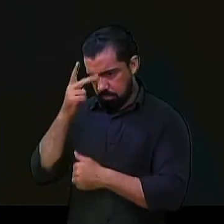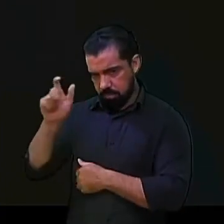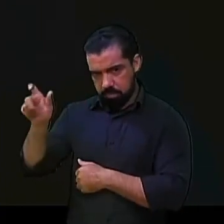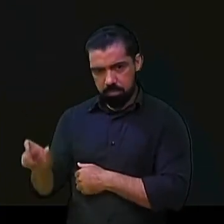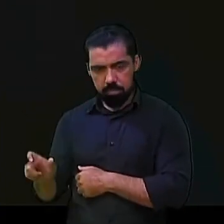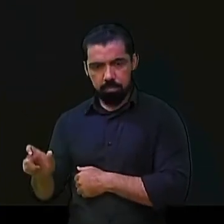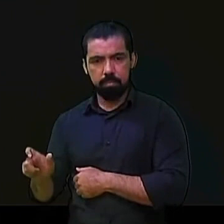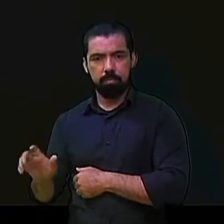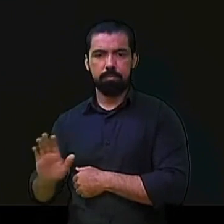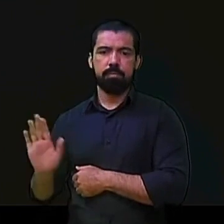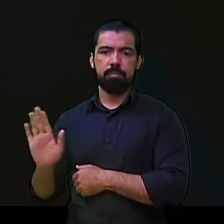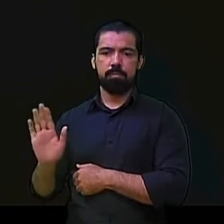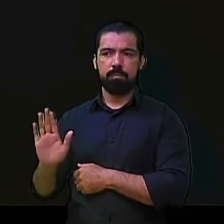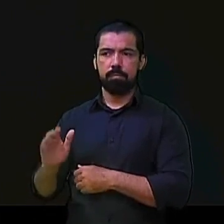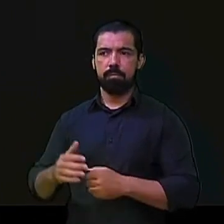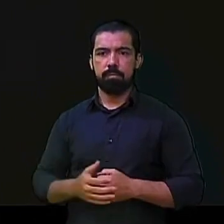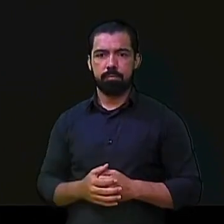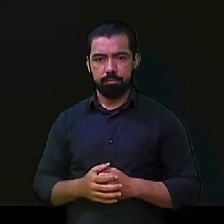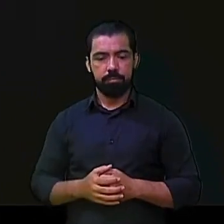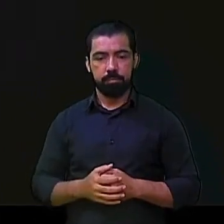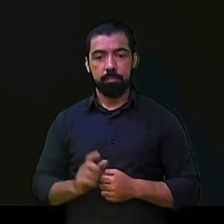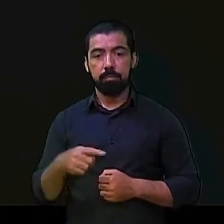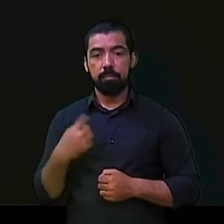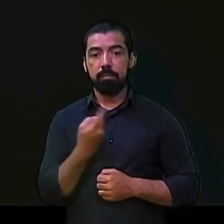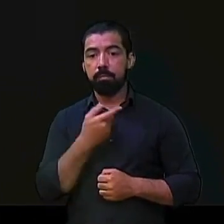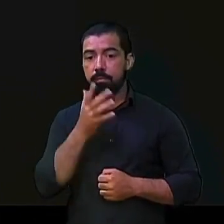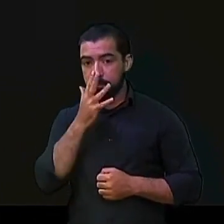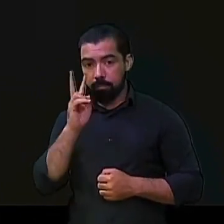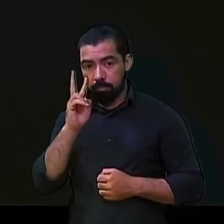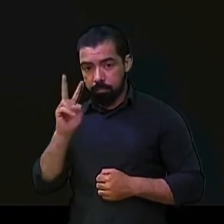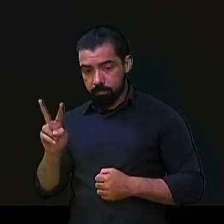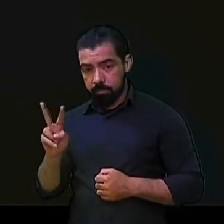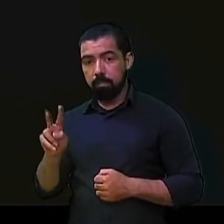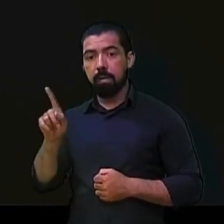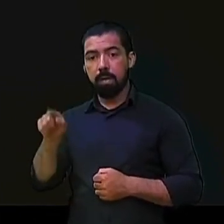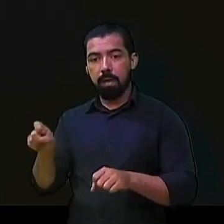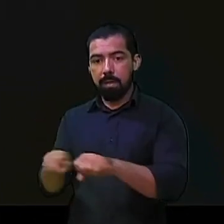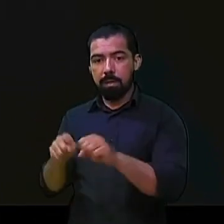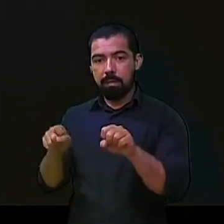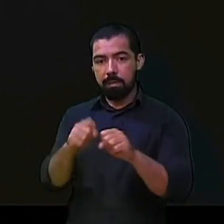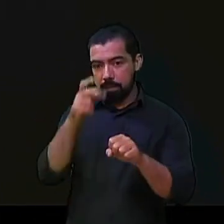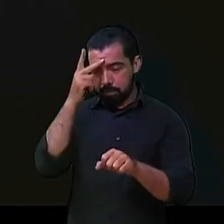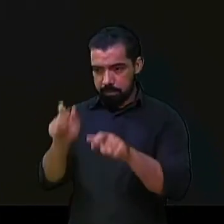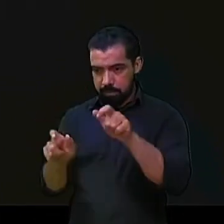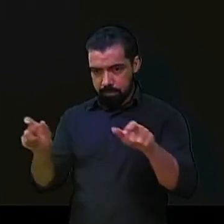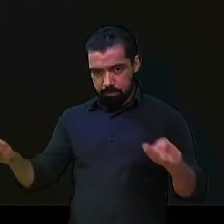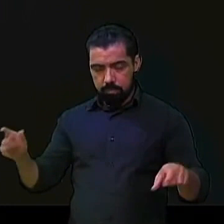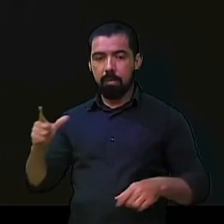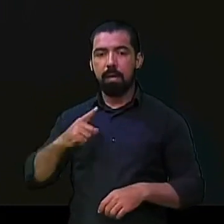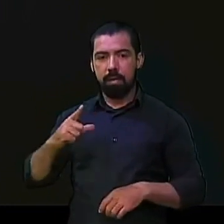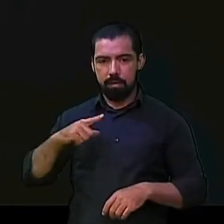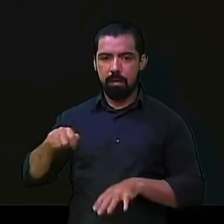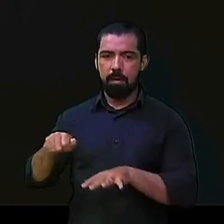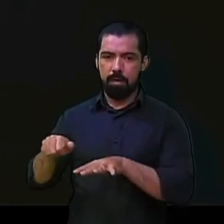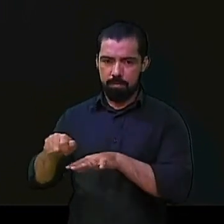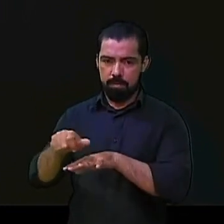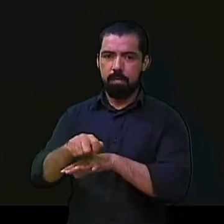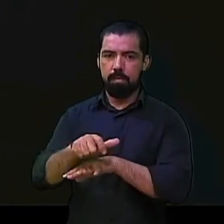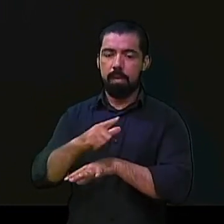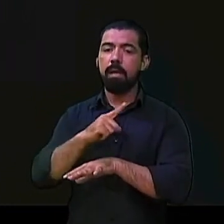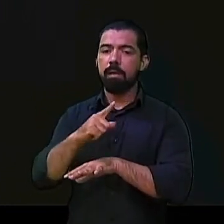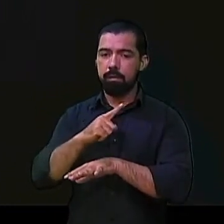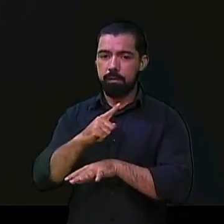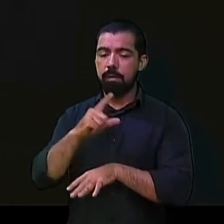Bom, o que nós estamos assistindo é a destruição da reputação das pessoas. Houve uma fake news, houve uma